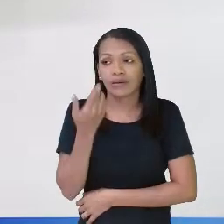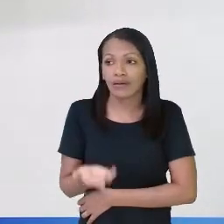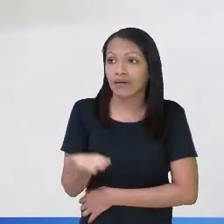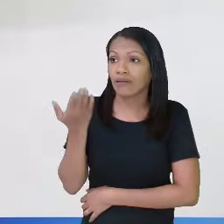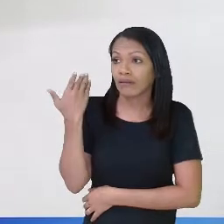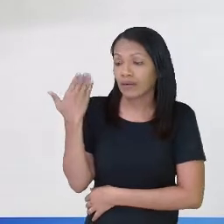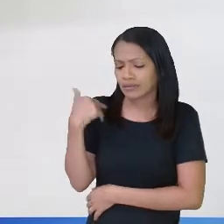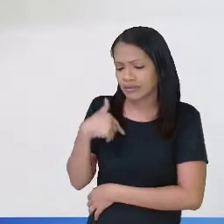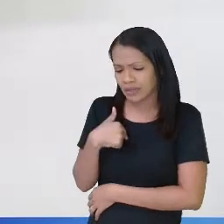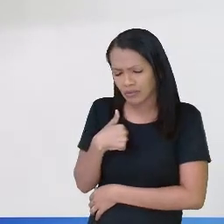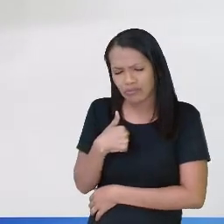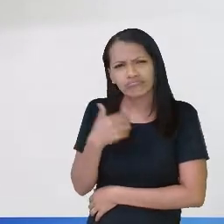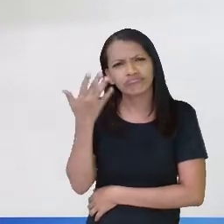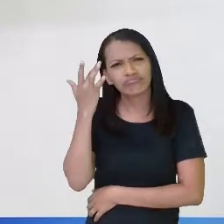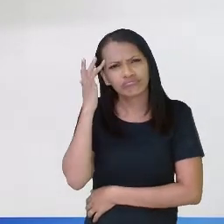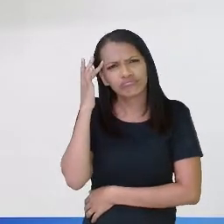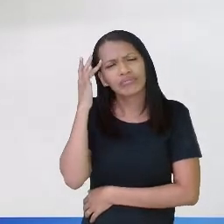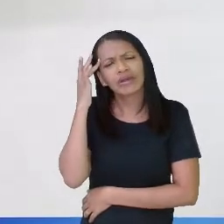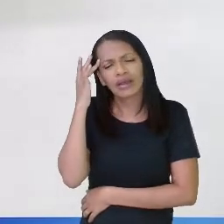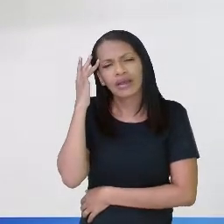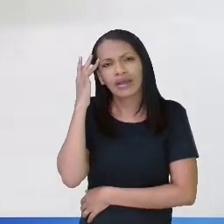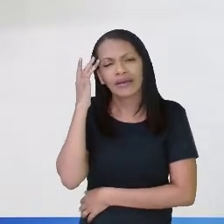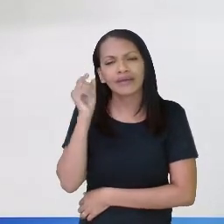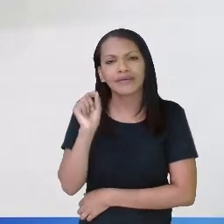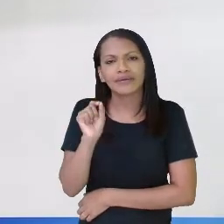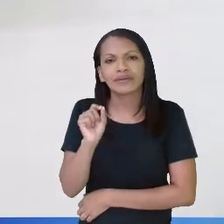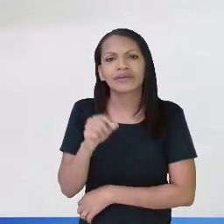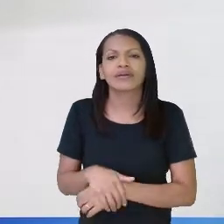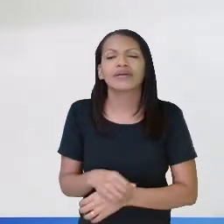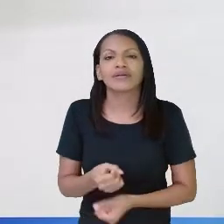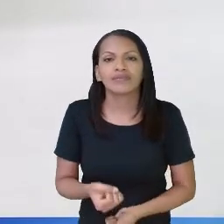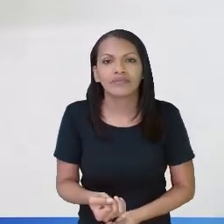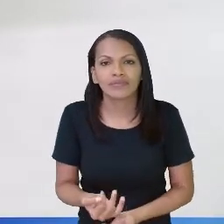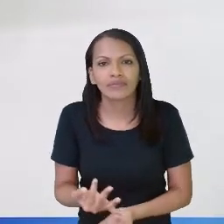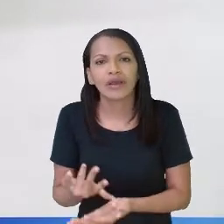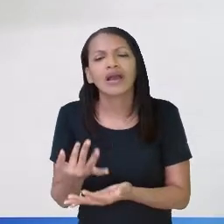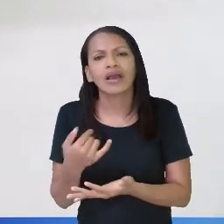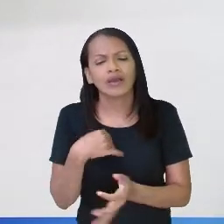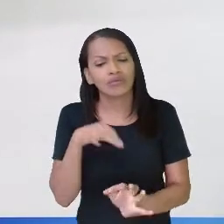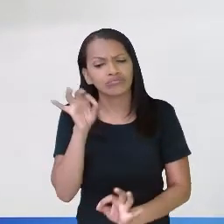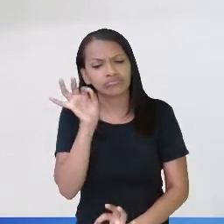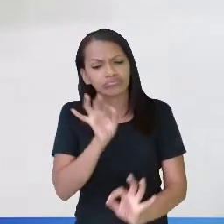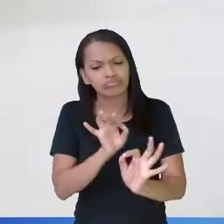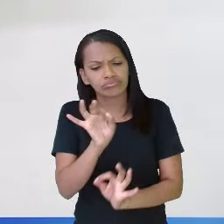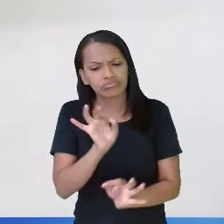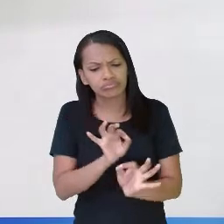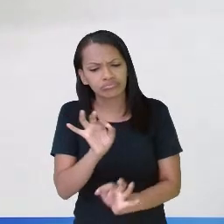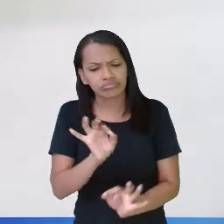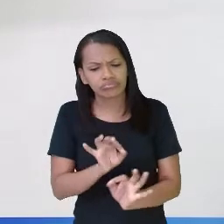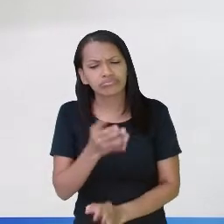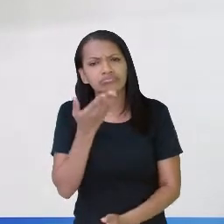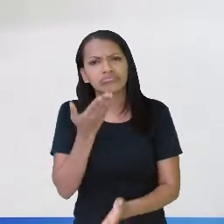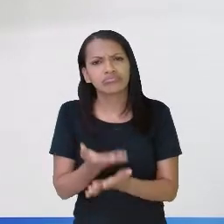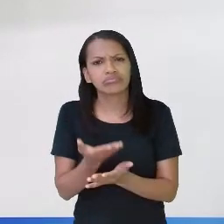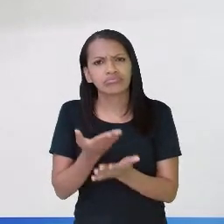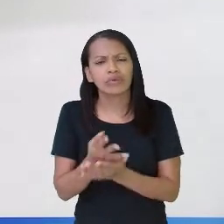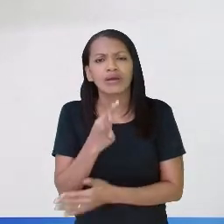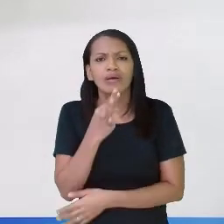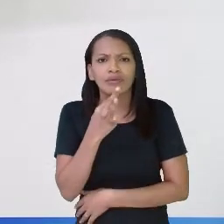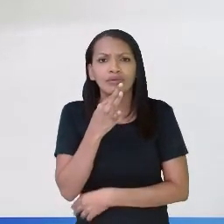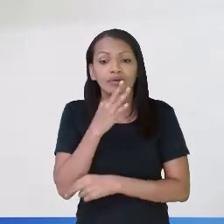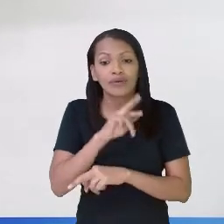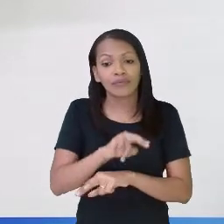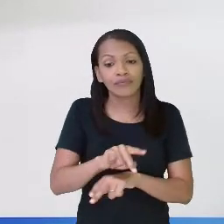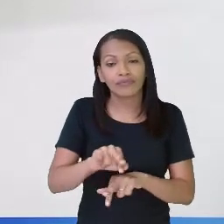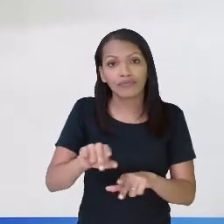antes eu achava que todo poema era assim. Depois que eu comecei a preparar essas aulas para vocês com mais cuidado, eu conheci